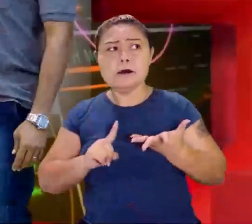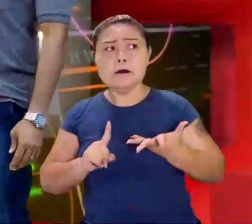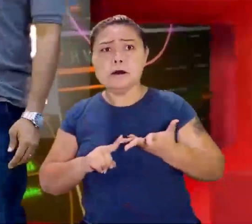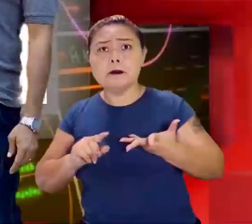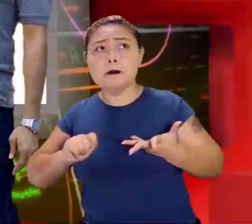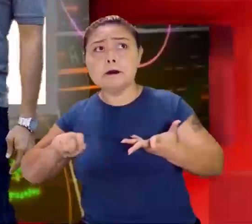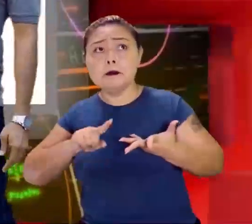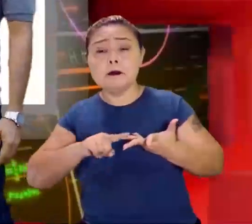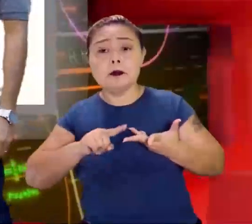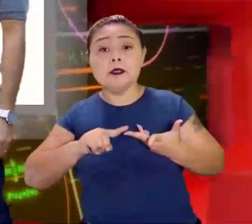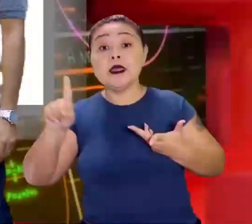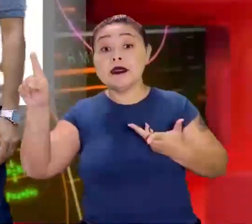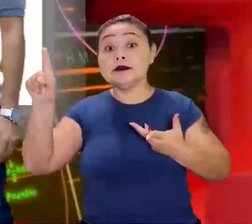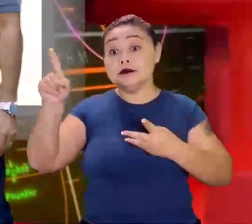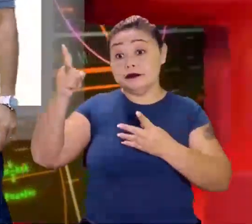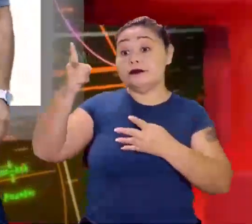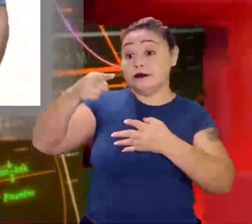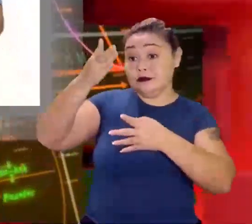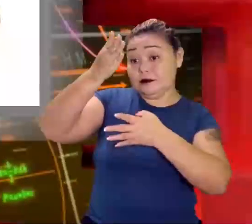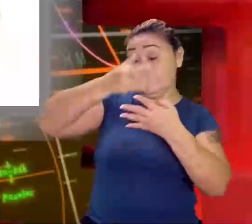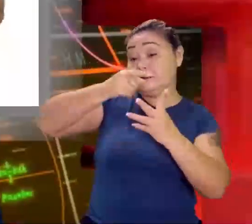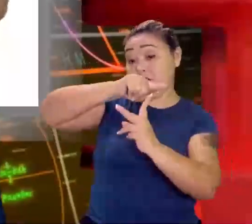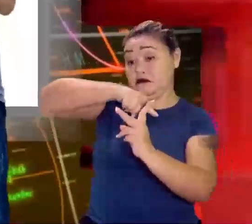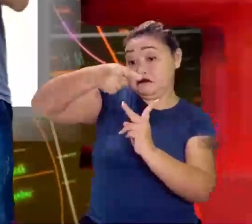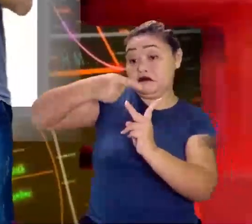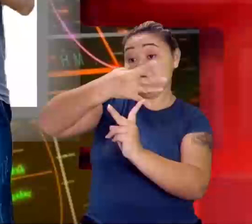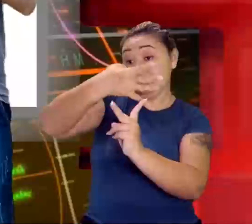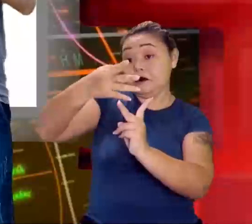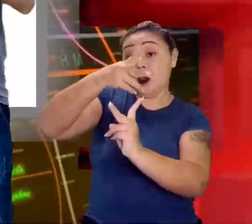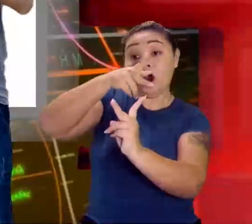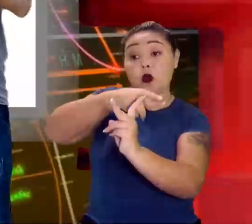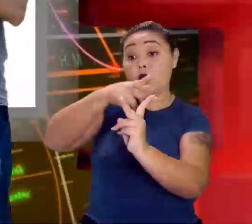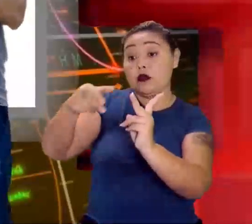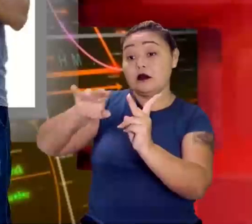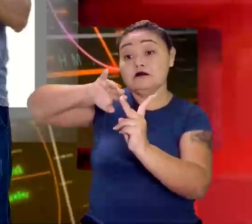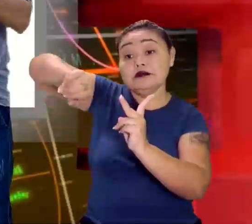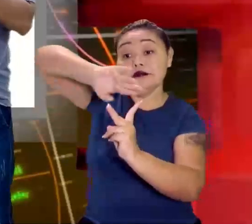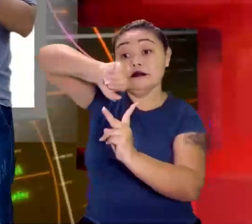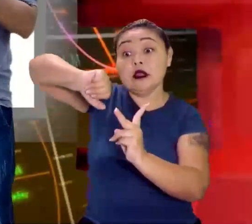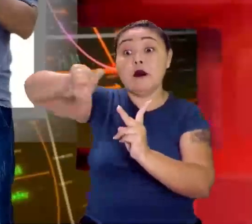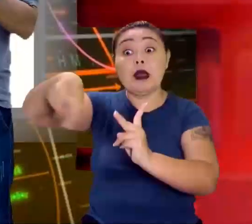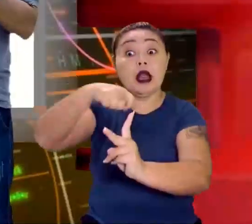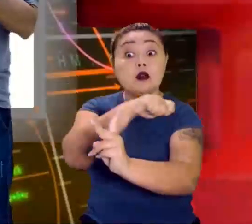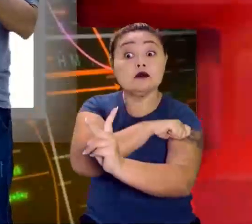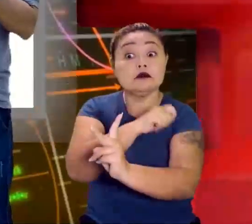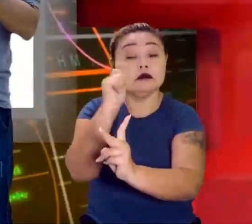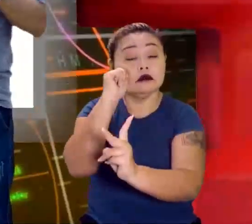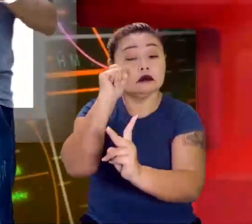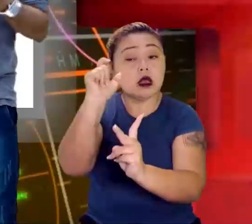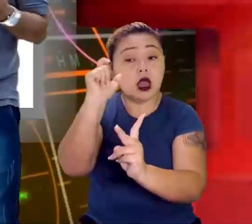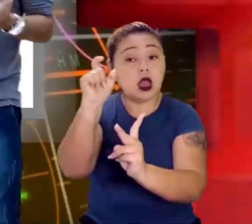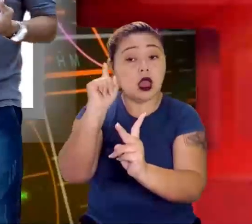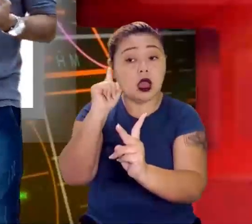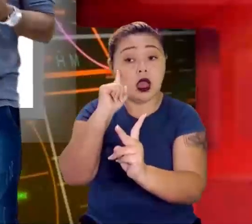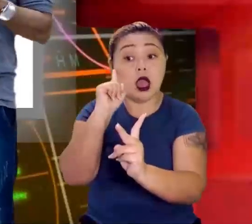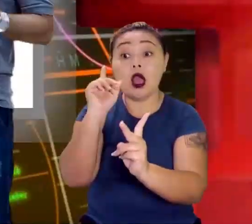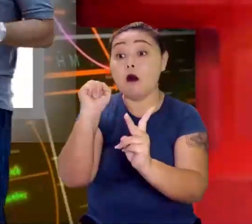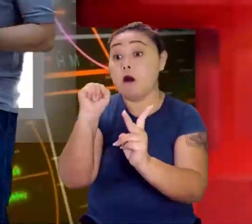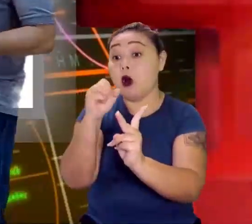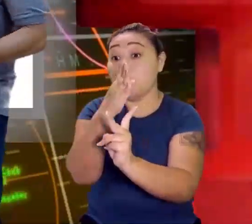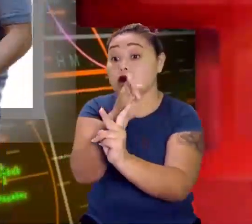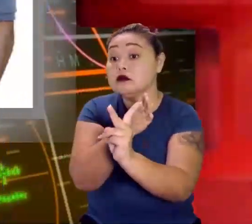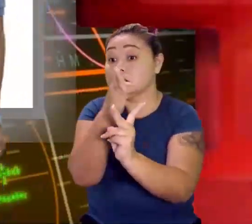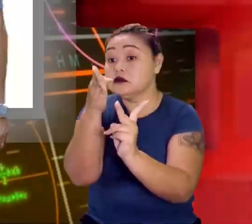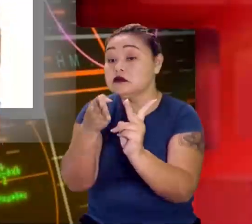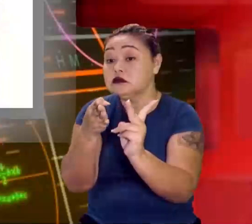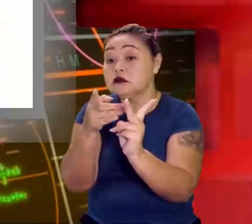partir. Esse do cortar aqui é legal. Corta, corta. Só que o aluno tem que ficar atento. Eu só posso cortar